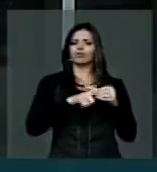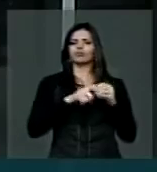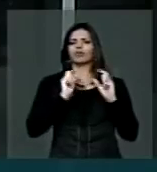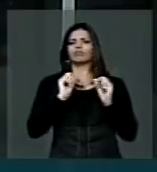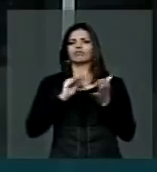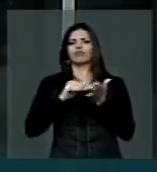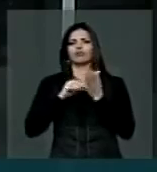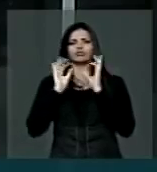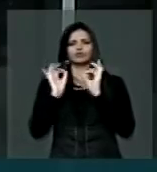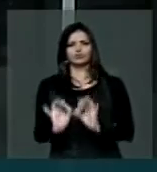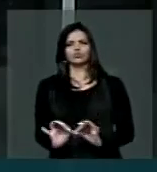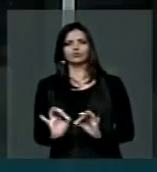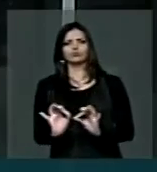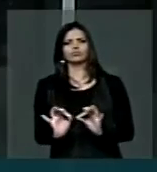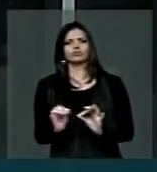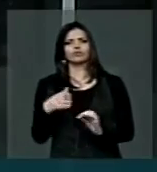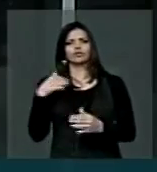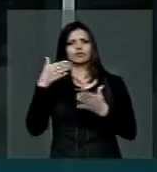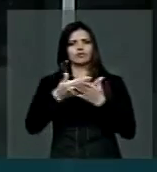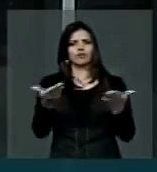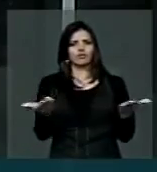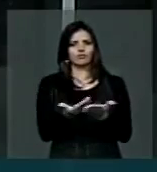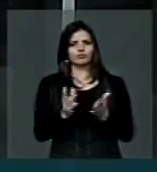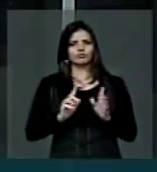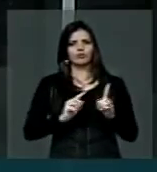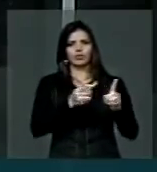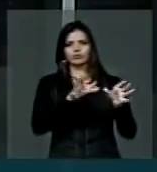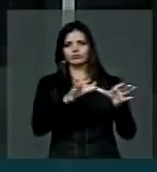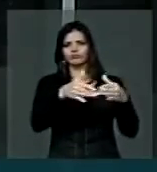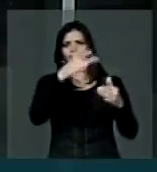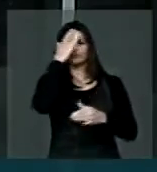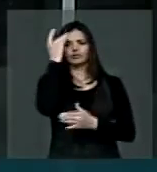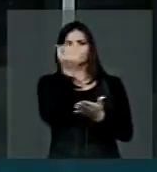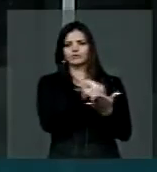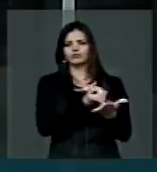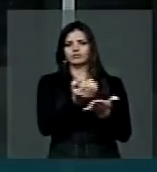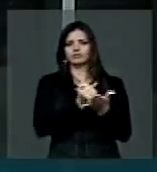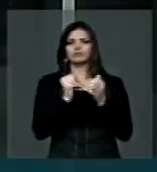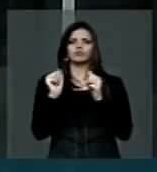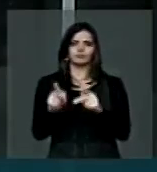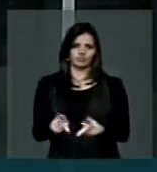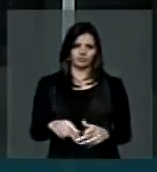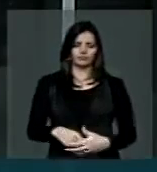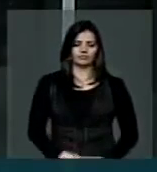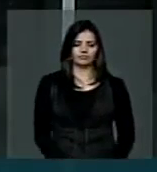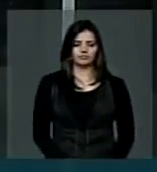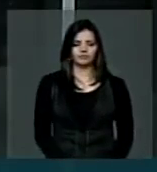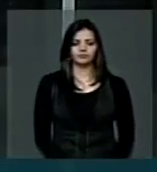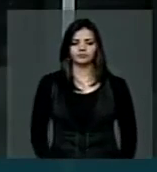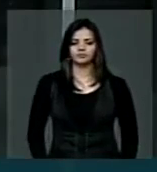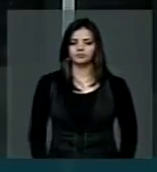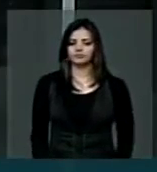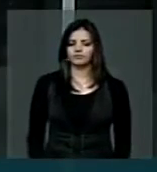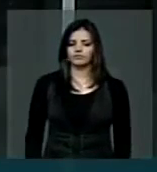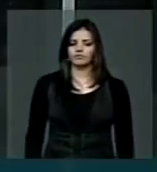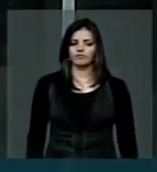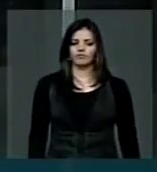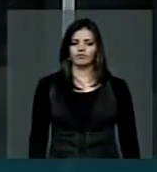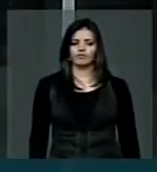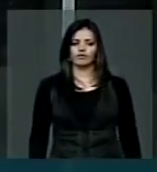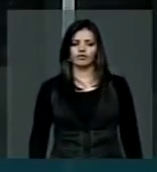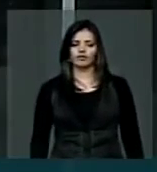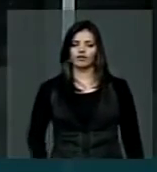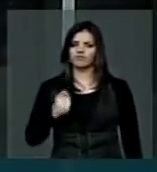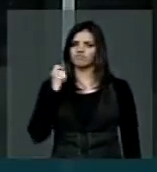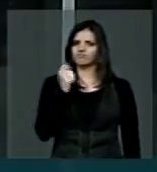injustiças praticadas até hoje neste país contra os aposentados e pensionistas. Imposta